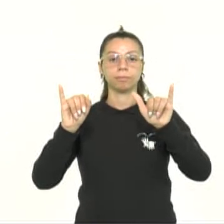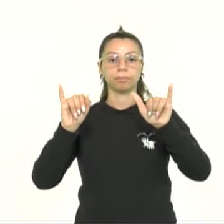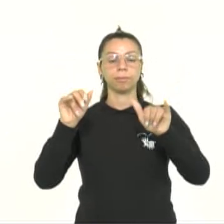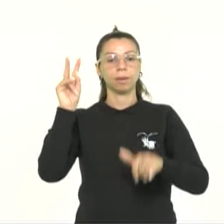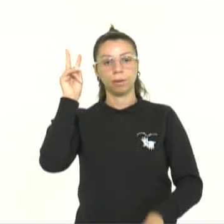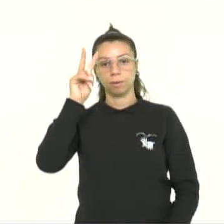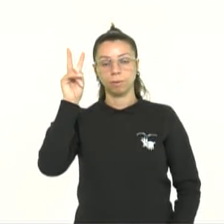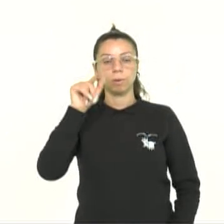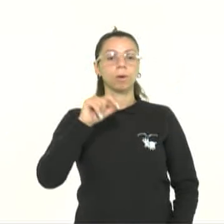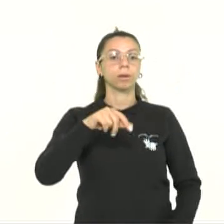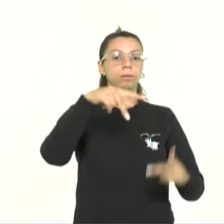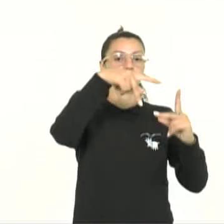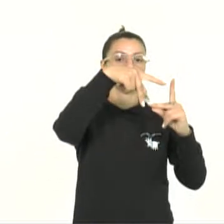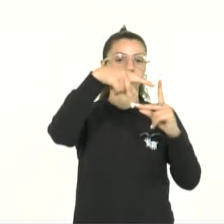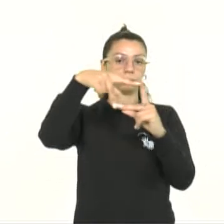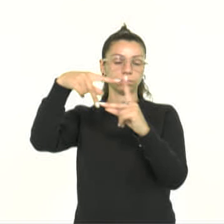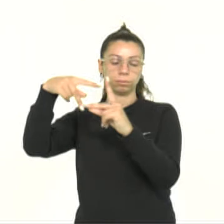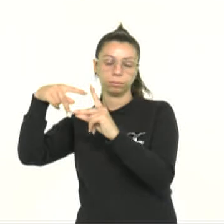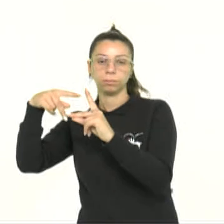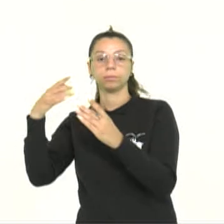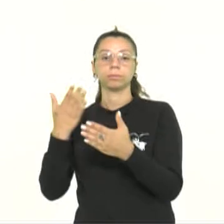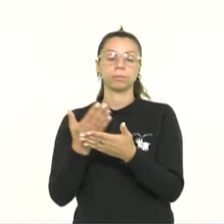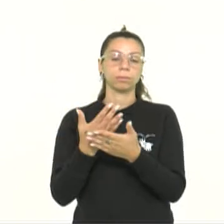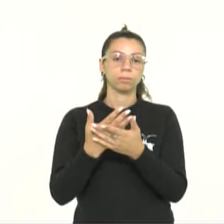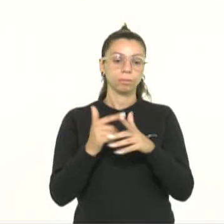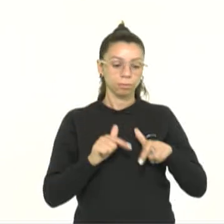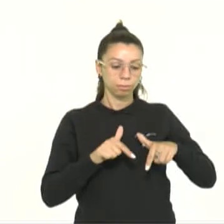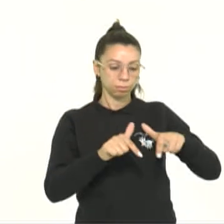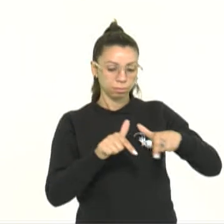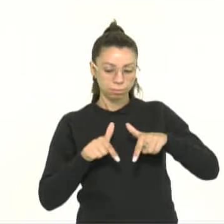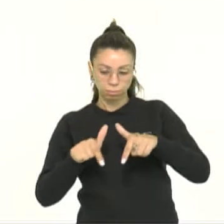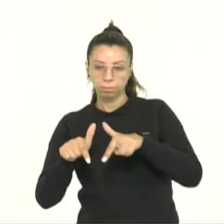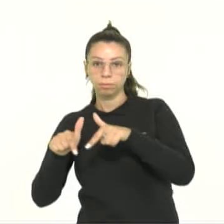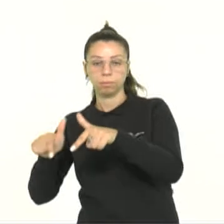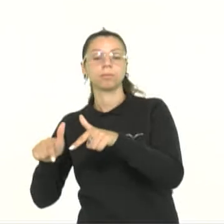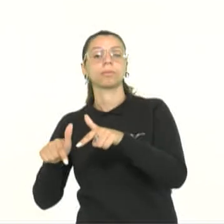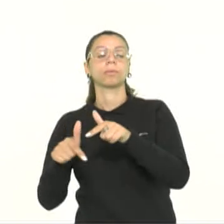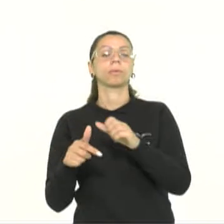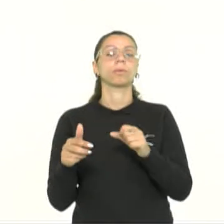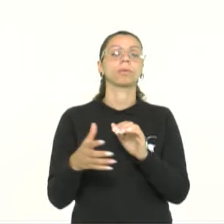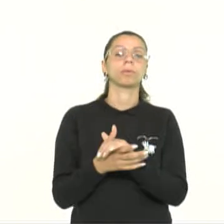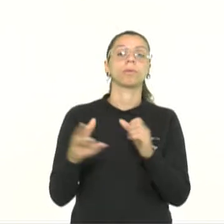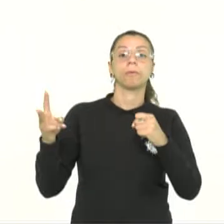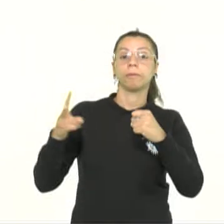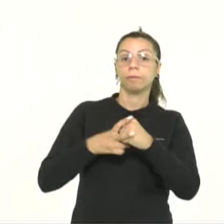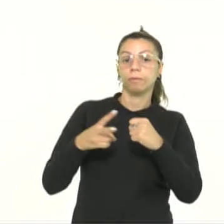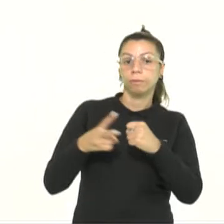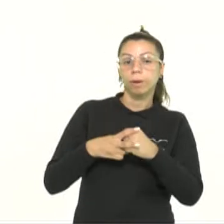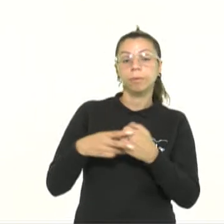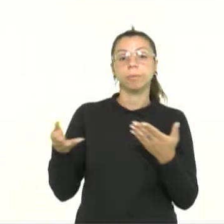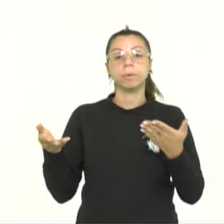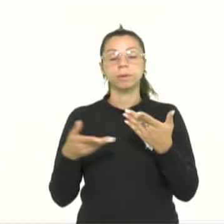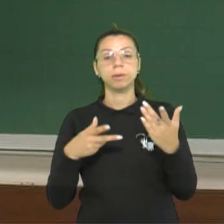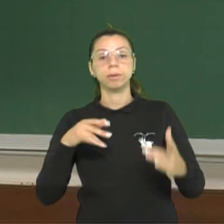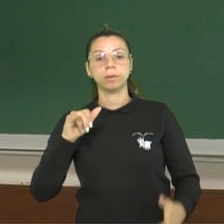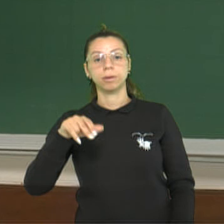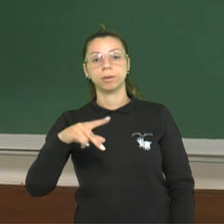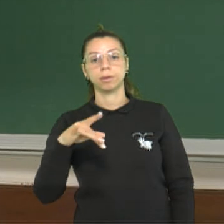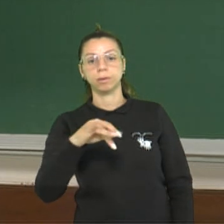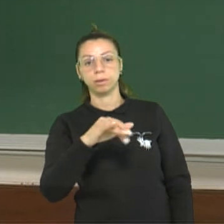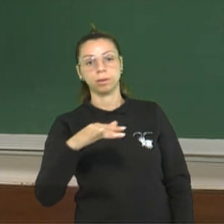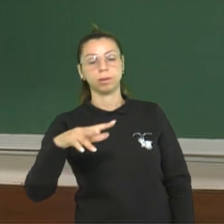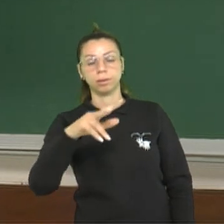história em quadrinhos, estudamos algumas ações no presente do indicativo, aqueles verbos que são utilizados para se referir ao